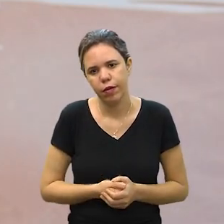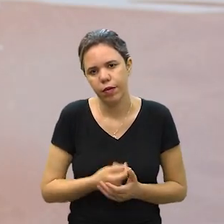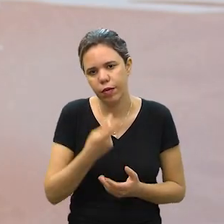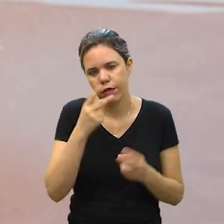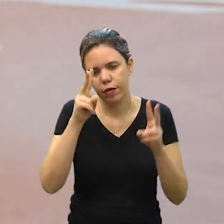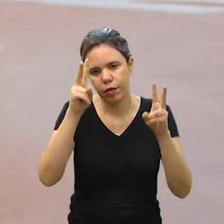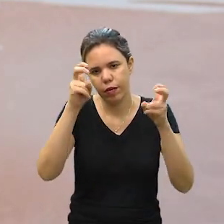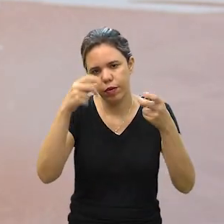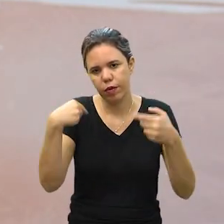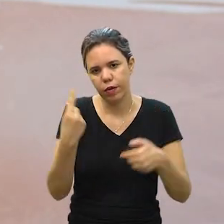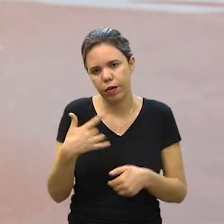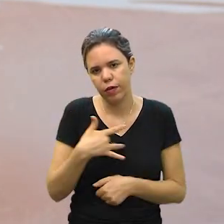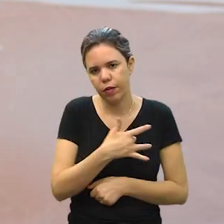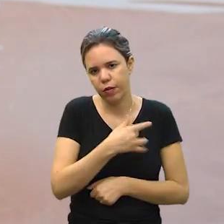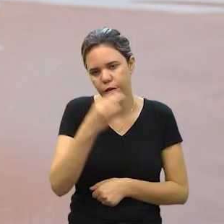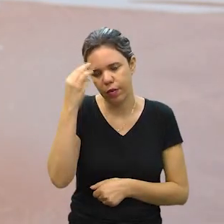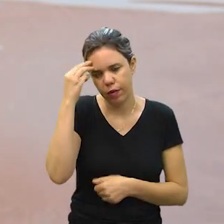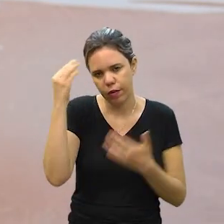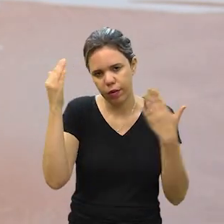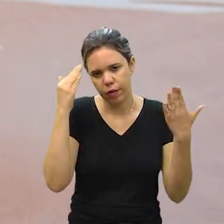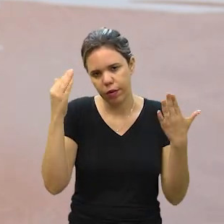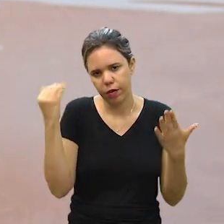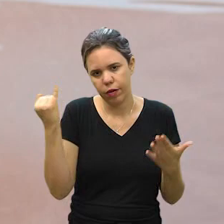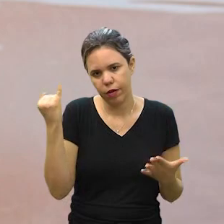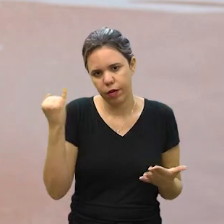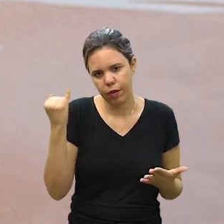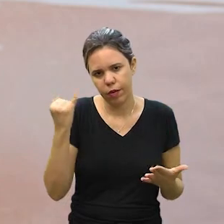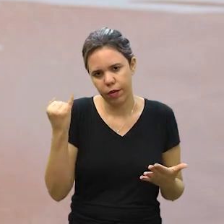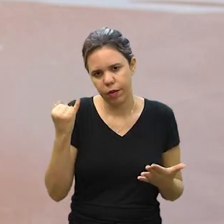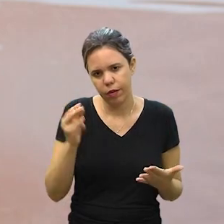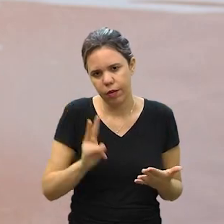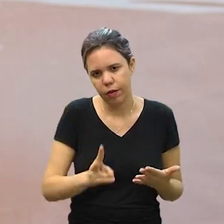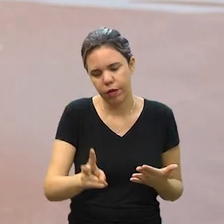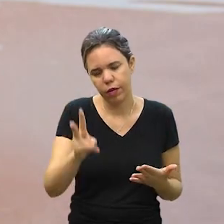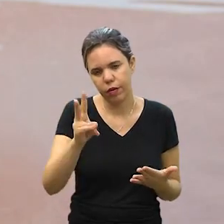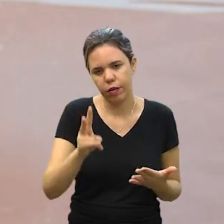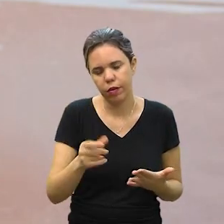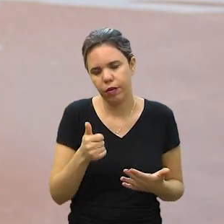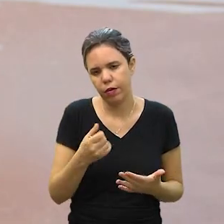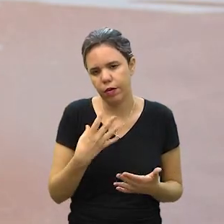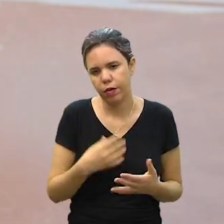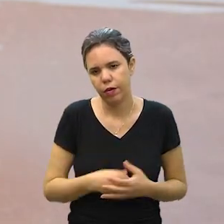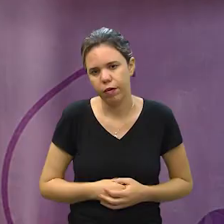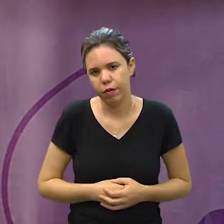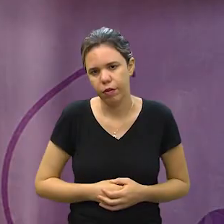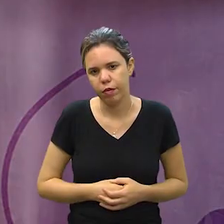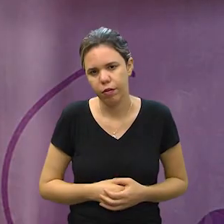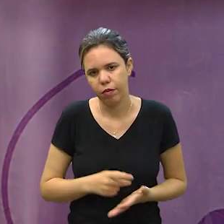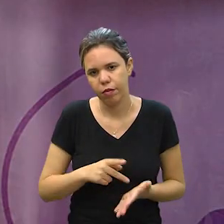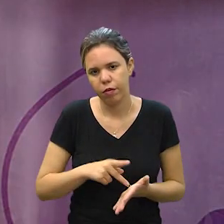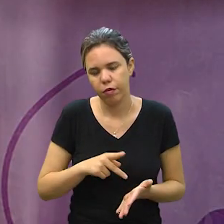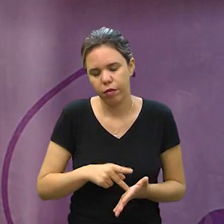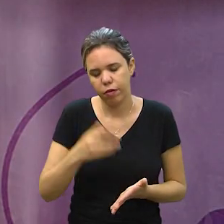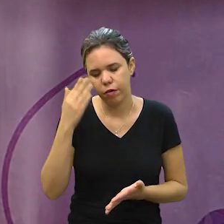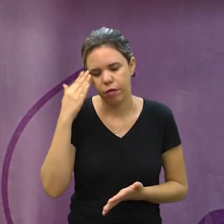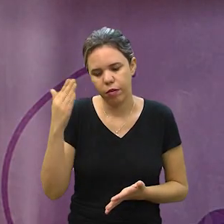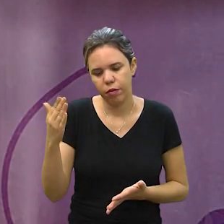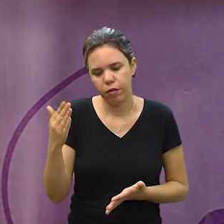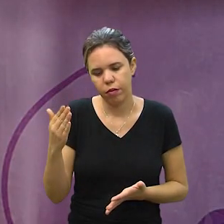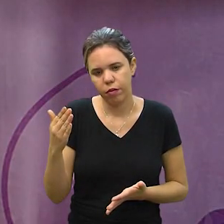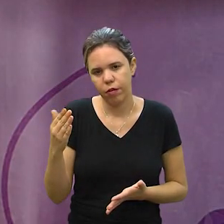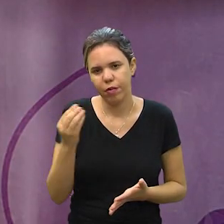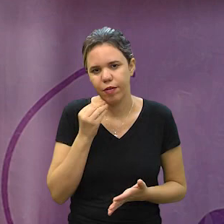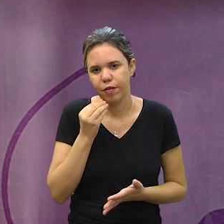e falar sobre a nossa saúde mental aqui, que é tão importante manter ela bem, né? Verdade, eu que